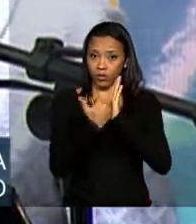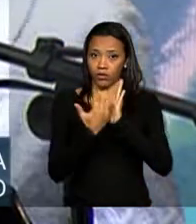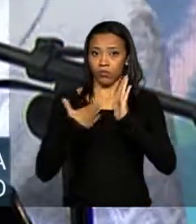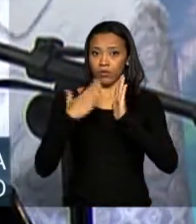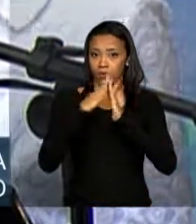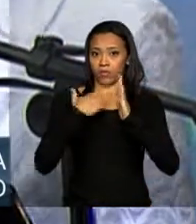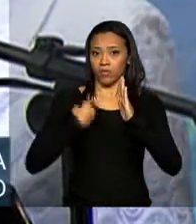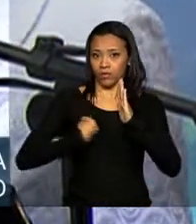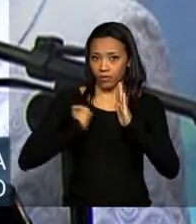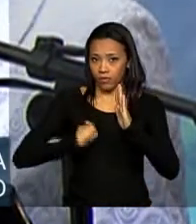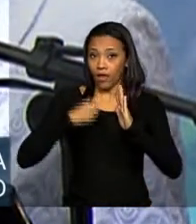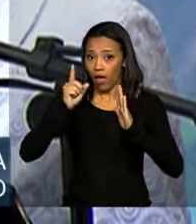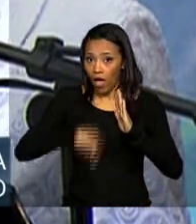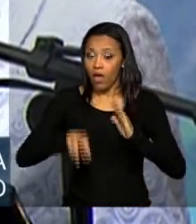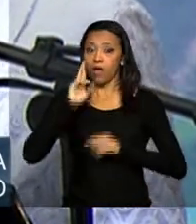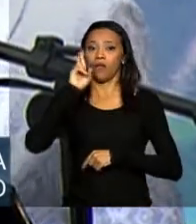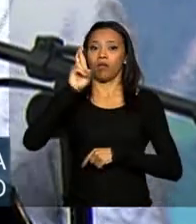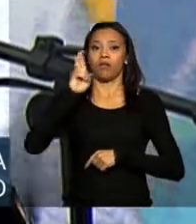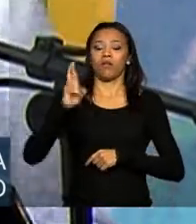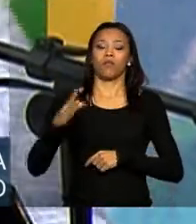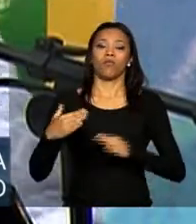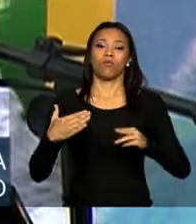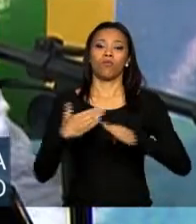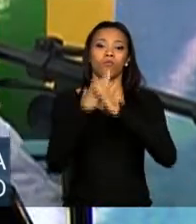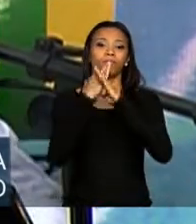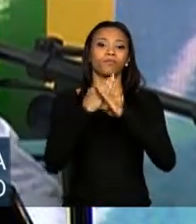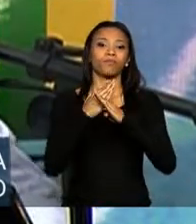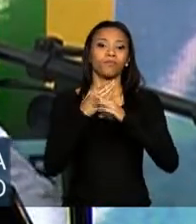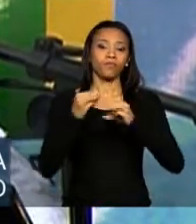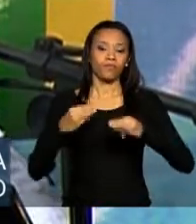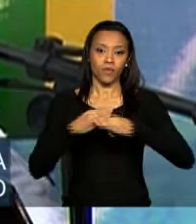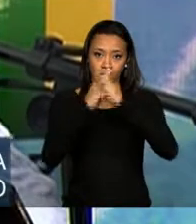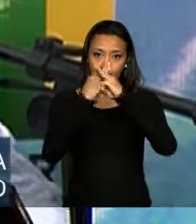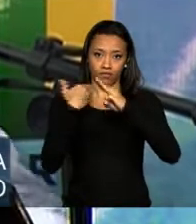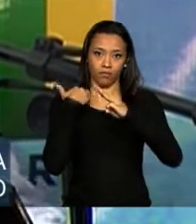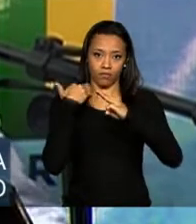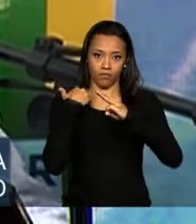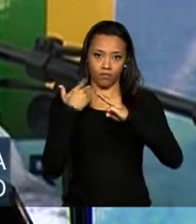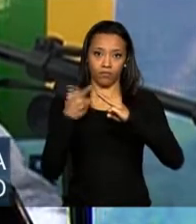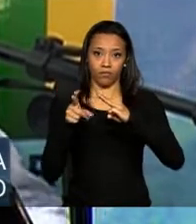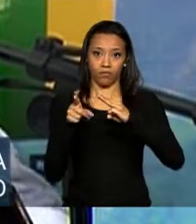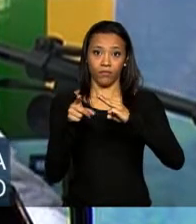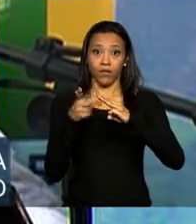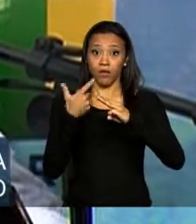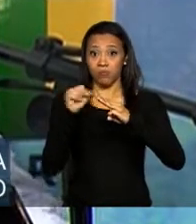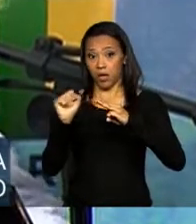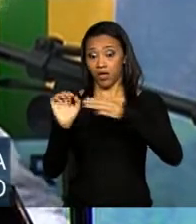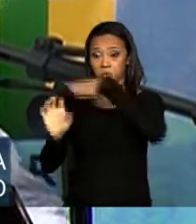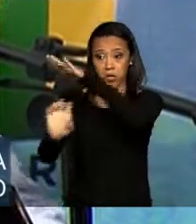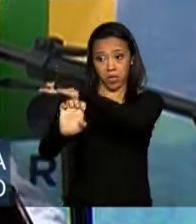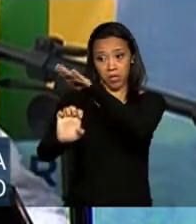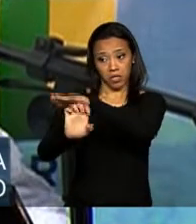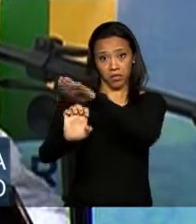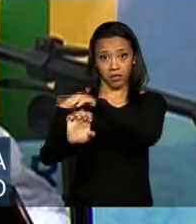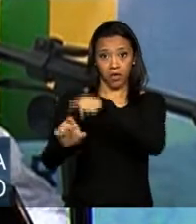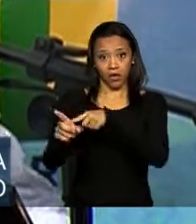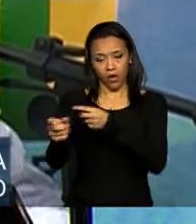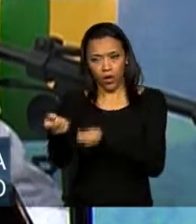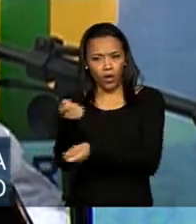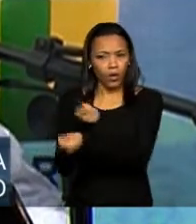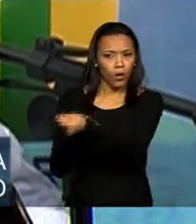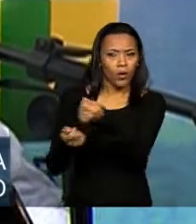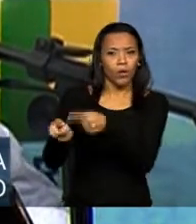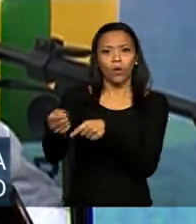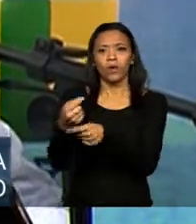é a Caixa Econômica Federal para o empresário ou para o movimento e esse